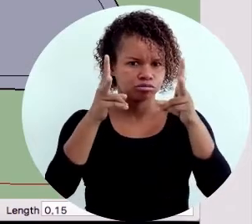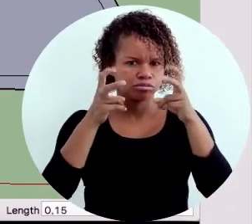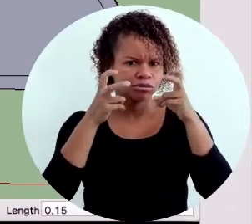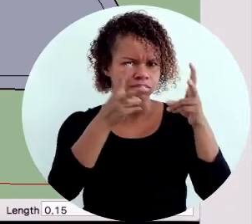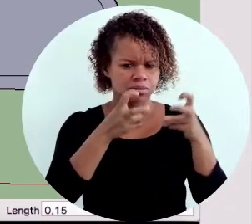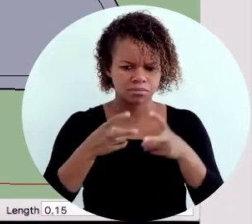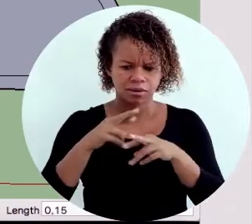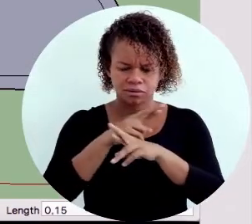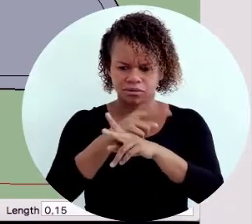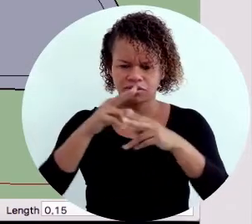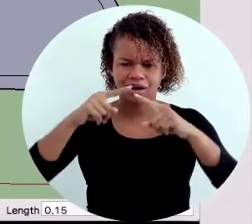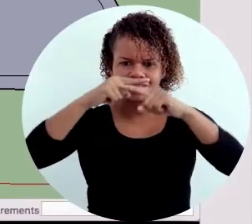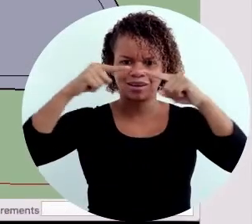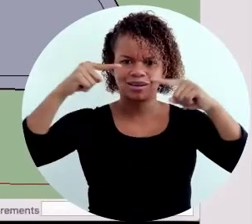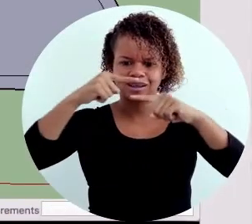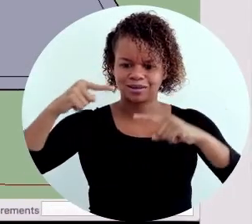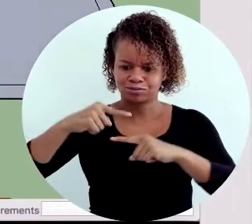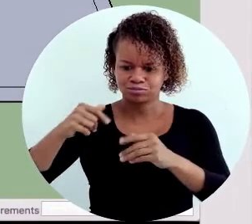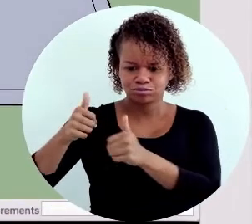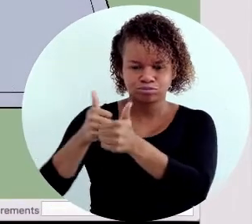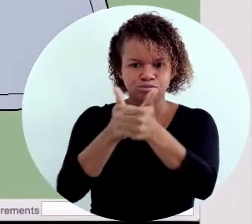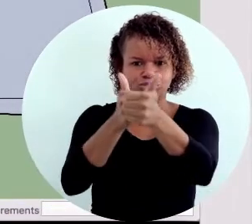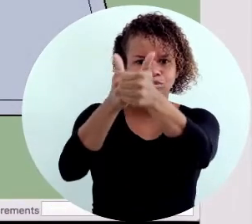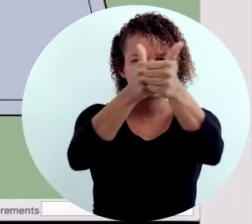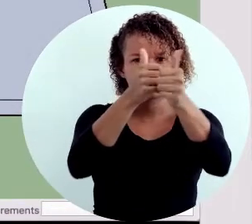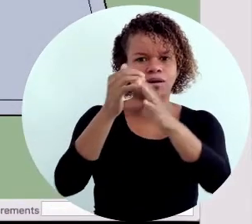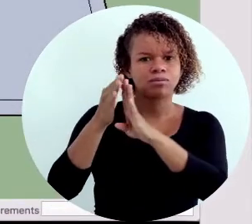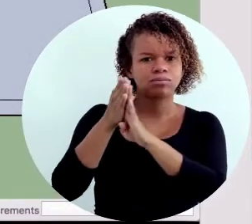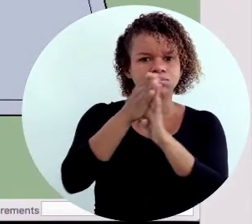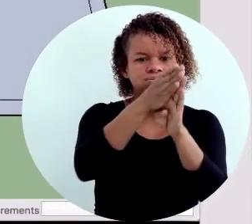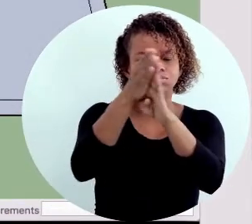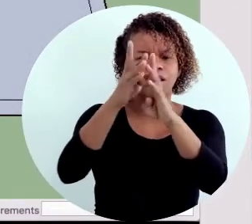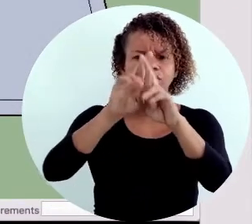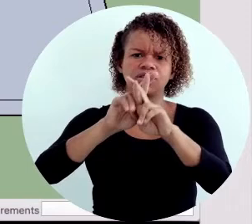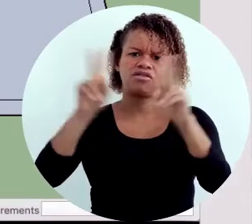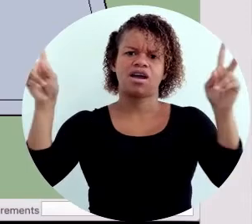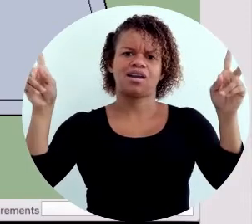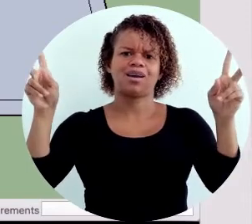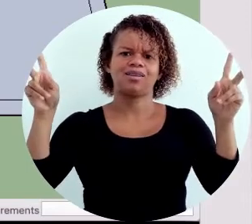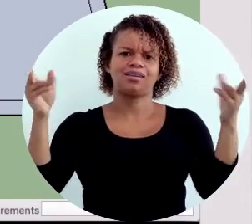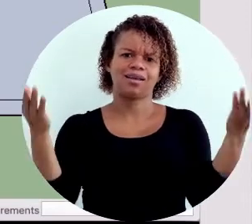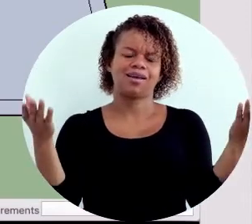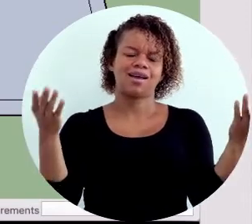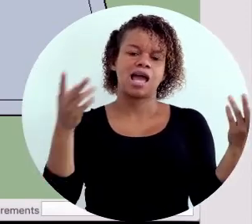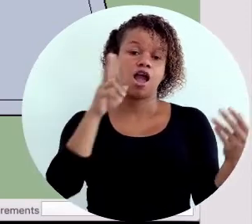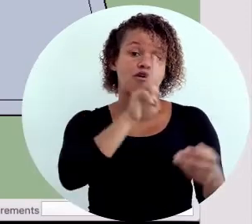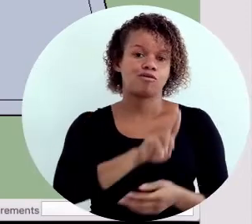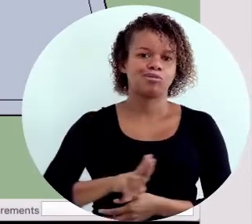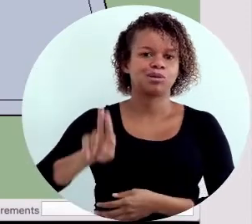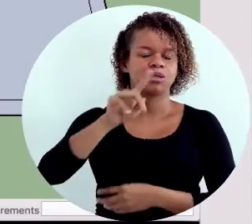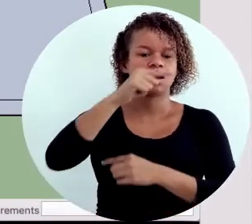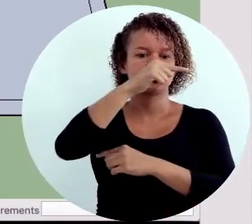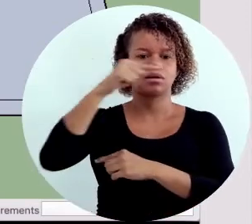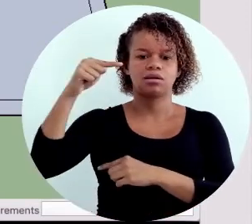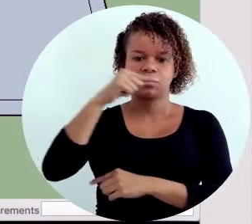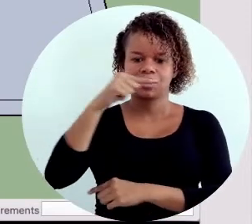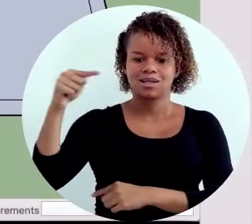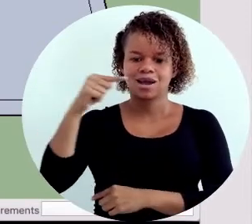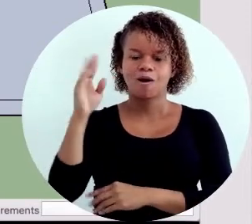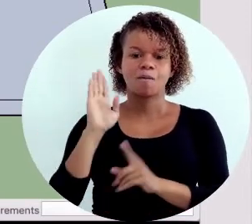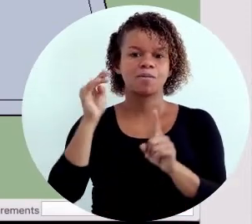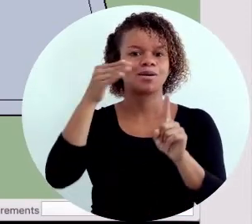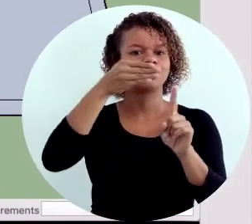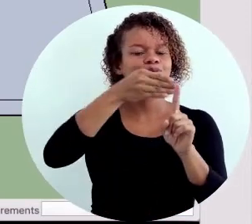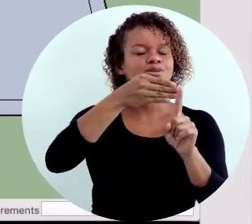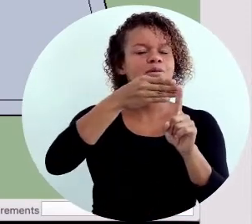Agora você pode notar que eu tenho diversas linhas guias Diferentemente do AutoCAD, eu vou utilizar essas